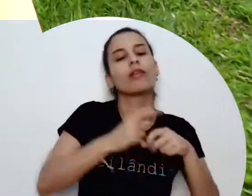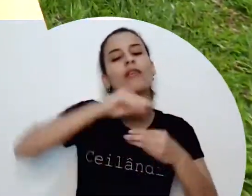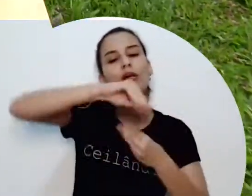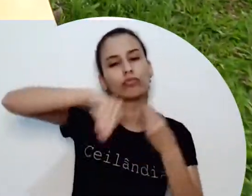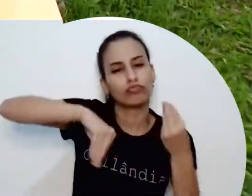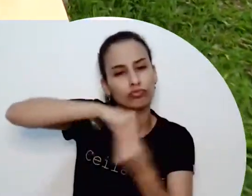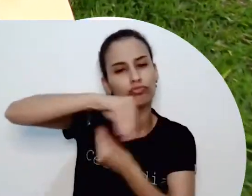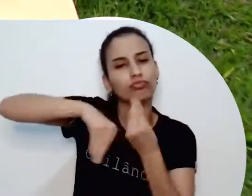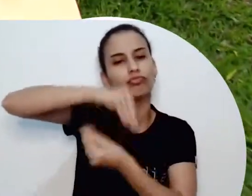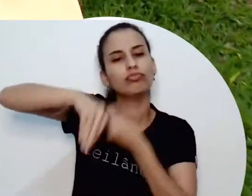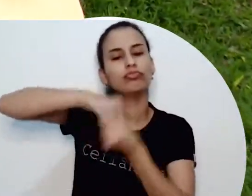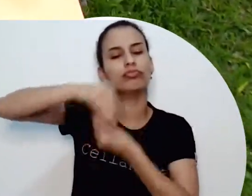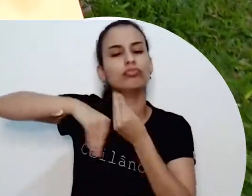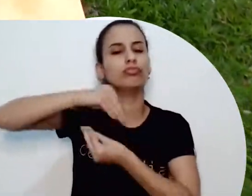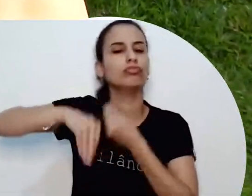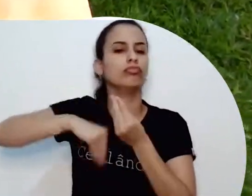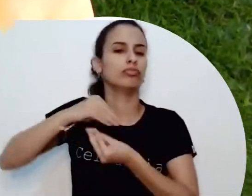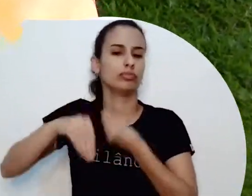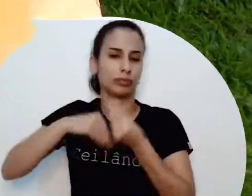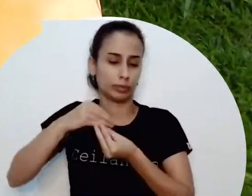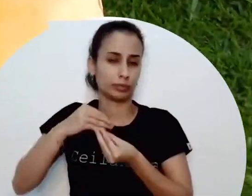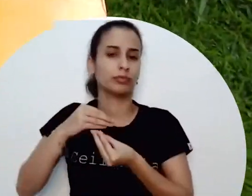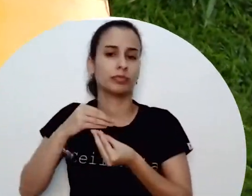ou no triturador aqui das cascas